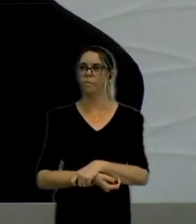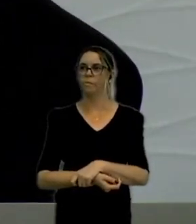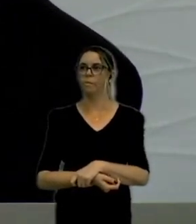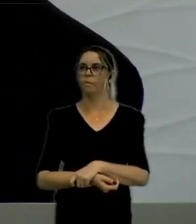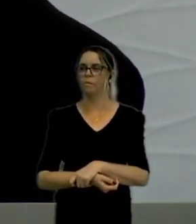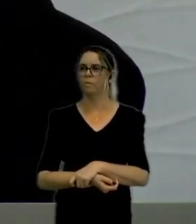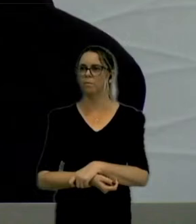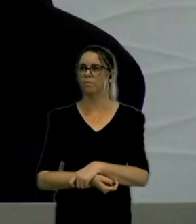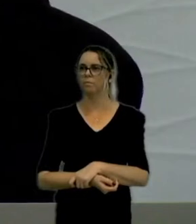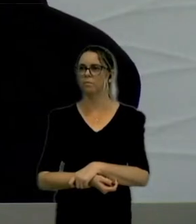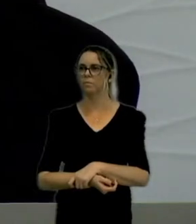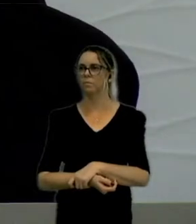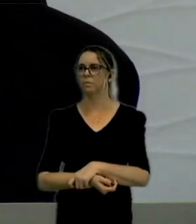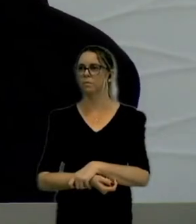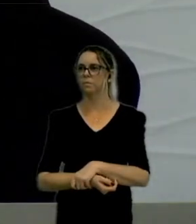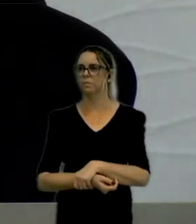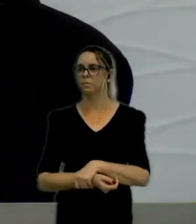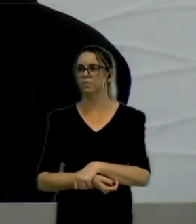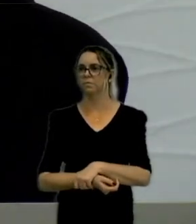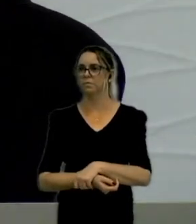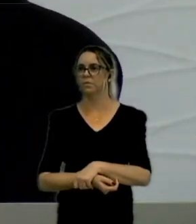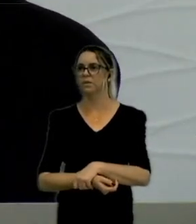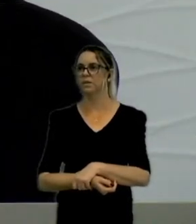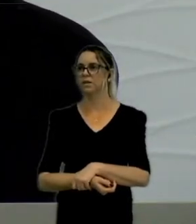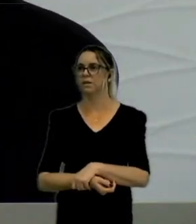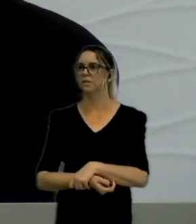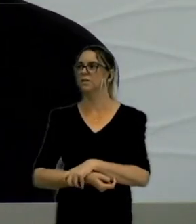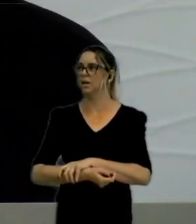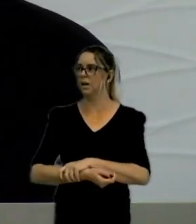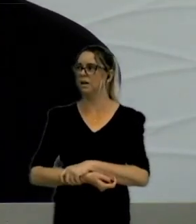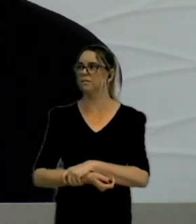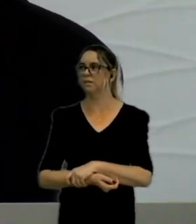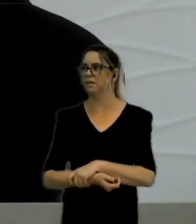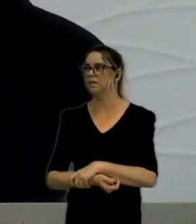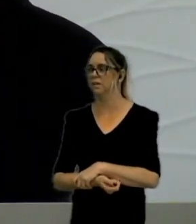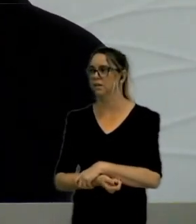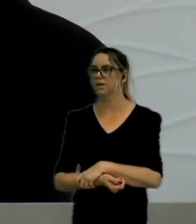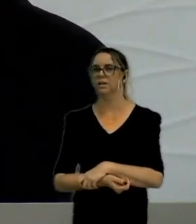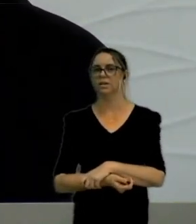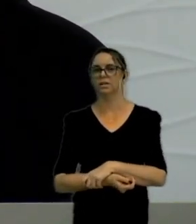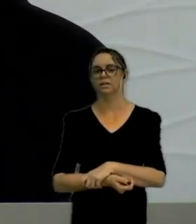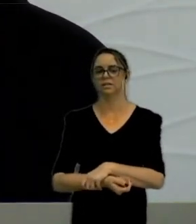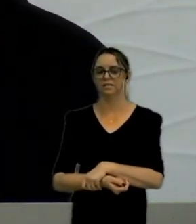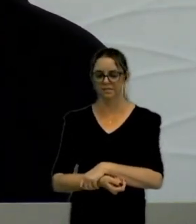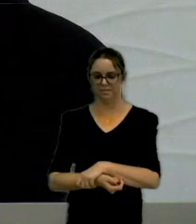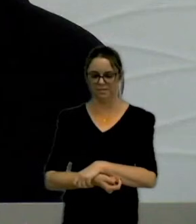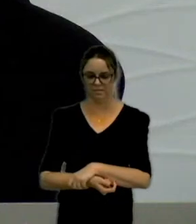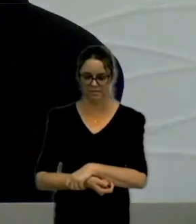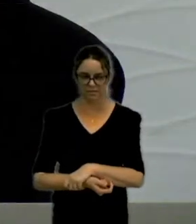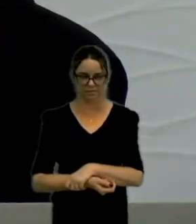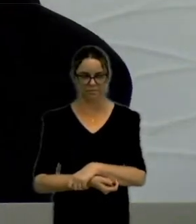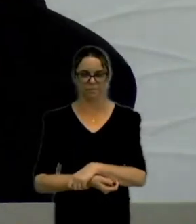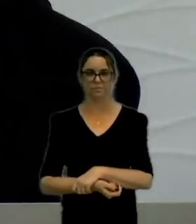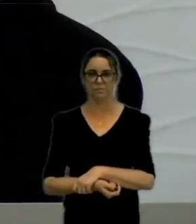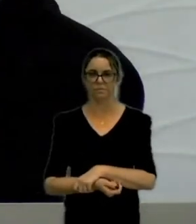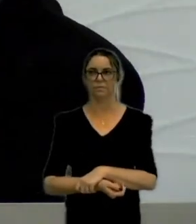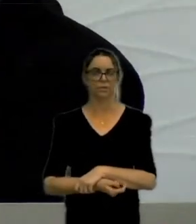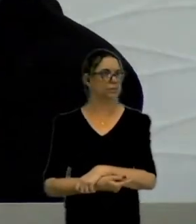Aonde? Aonde? Reinaldo estava aqui? Reinaldo estava aqui na reunião?